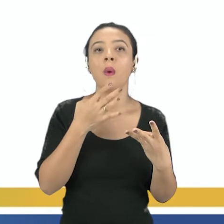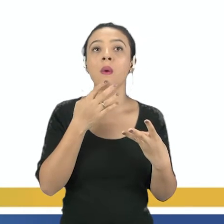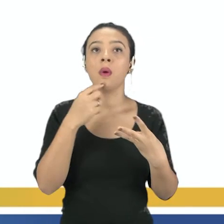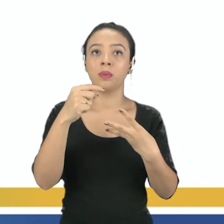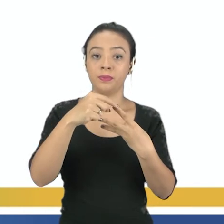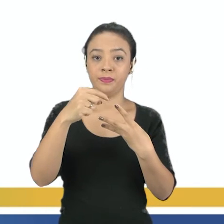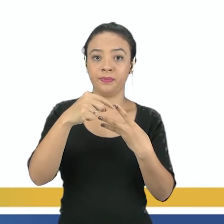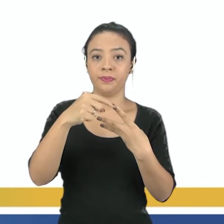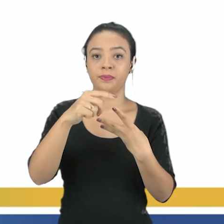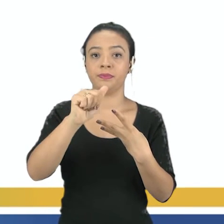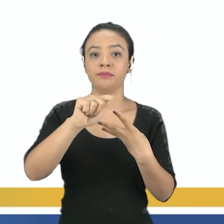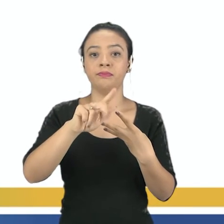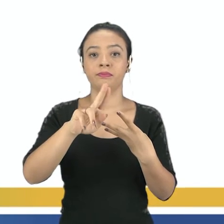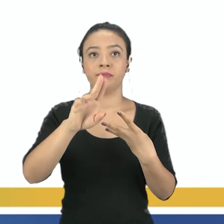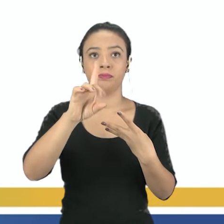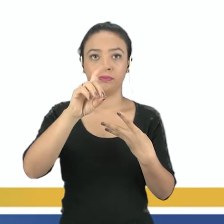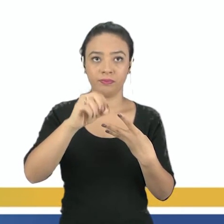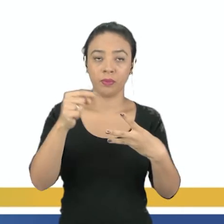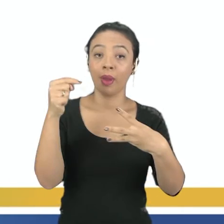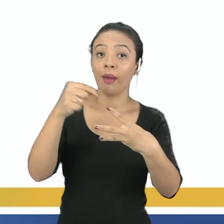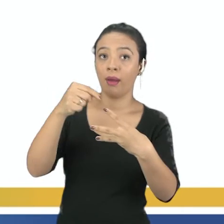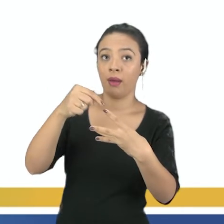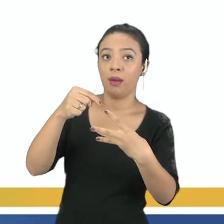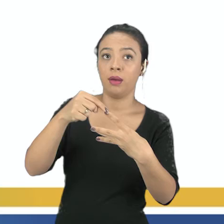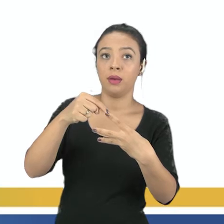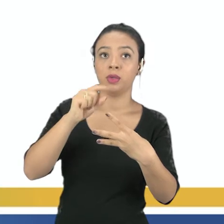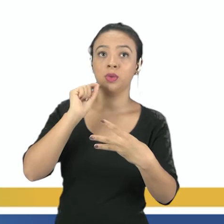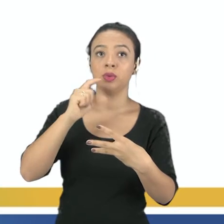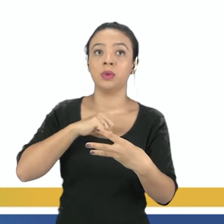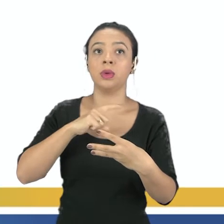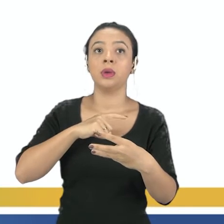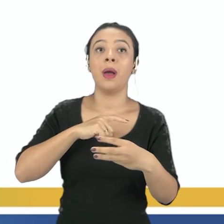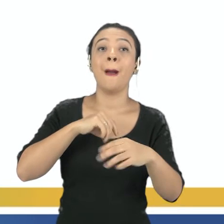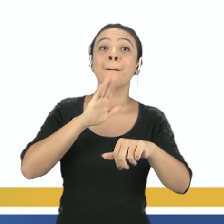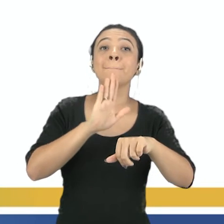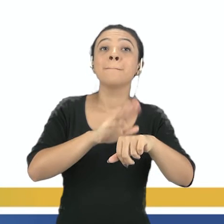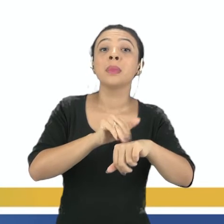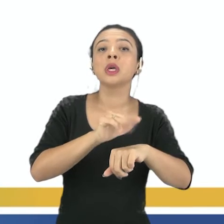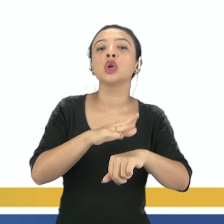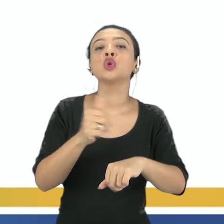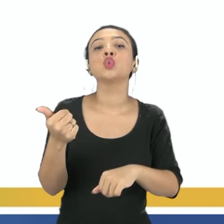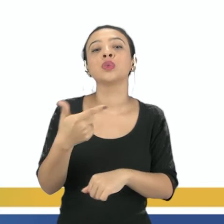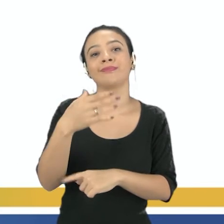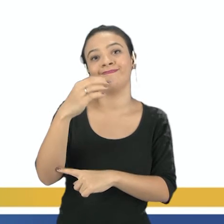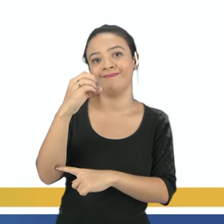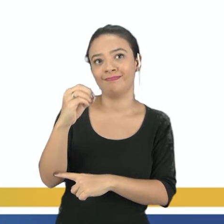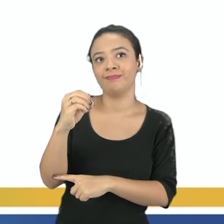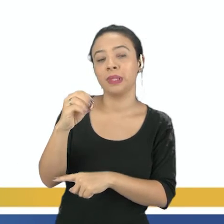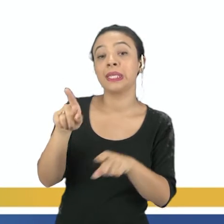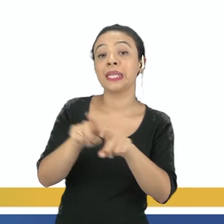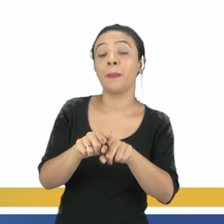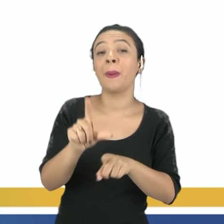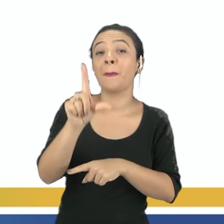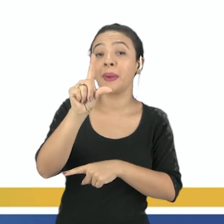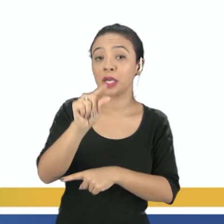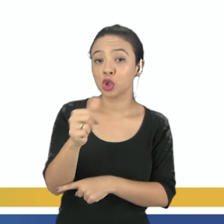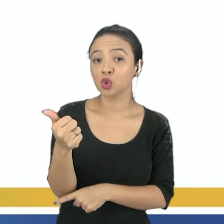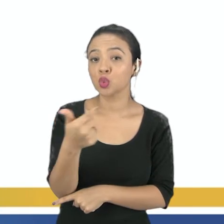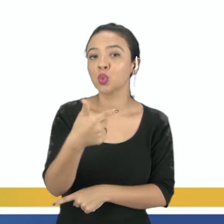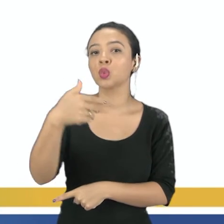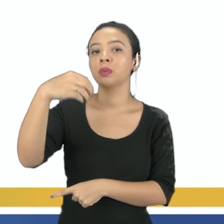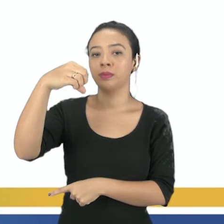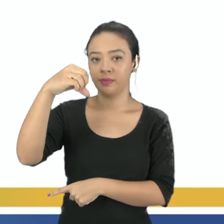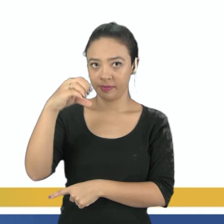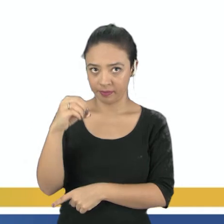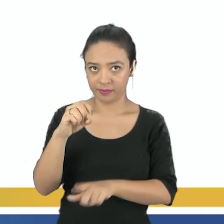pouquinho primeiramente do ângulo agudo esse ângulo ele tem medida maior que zero graus e menor que